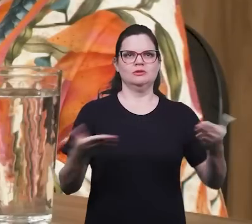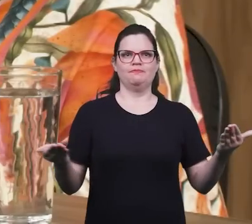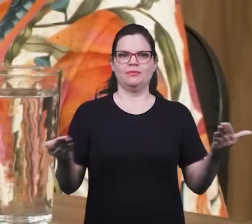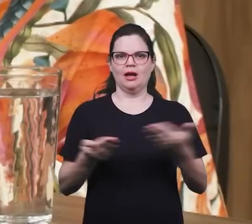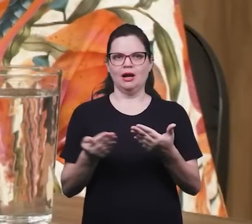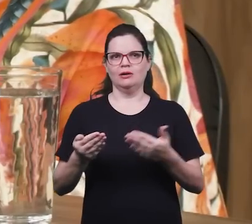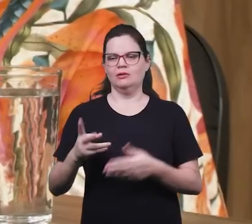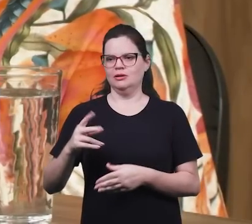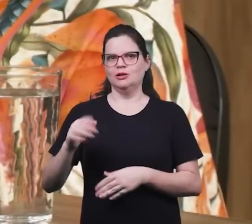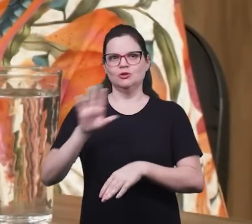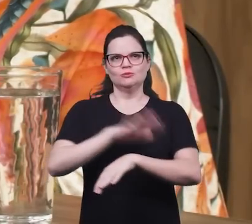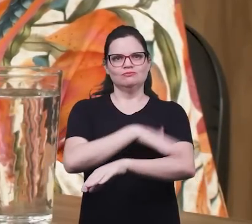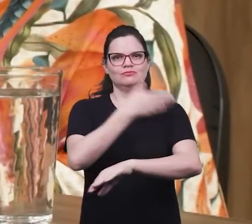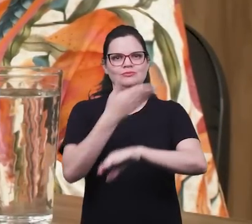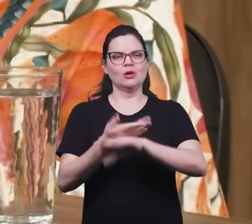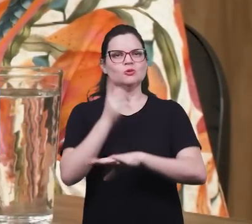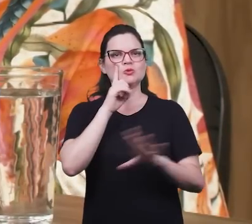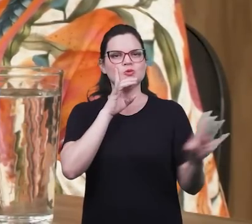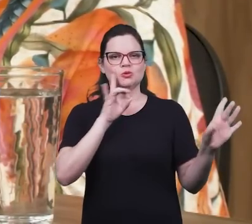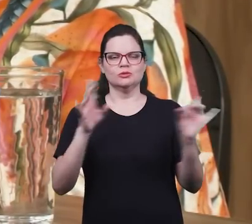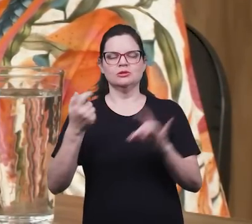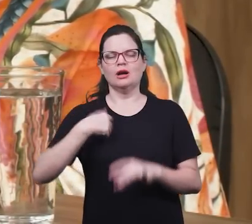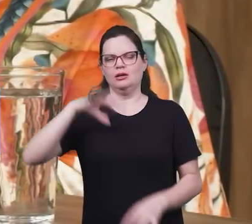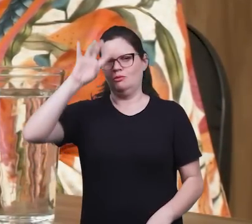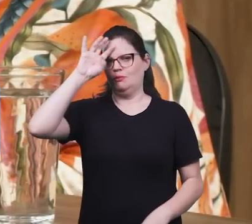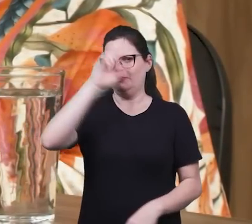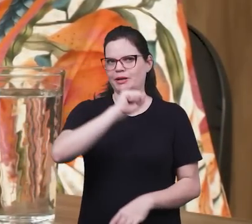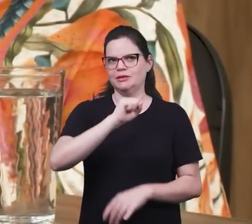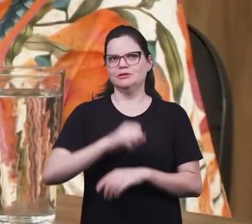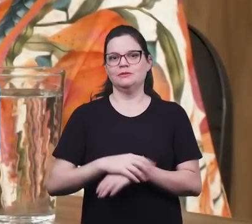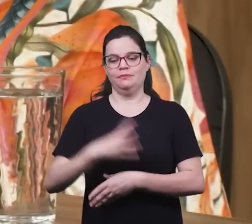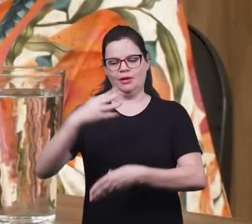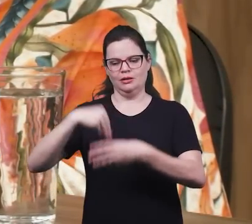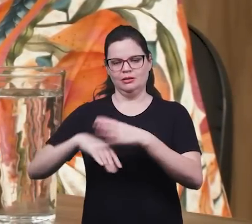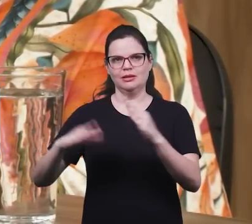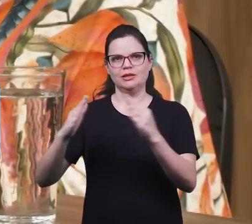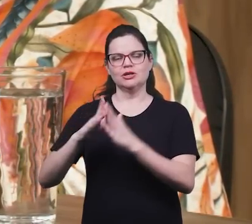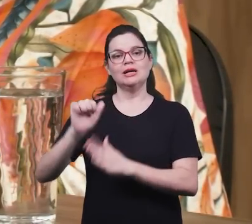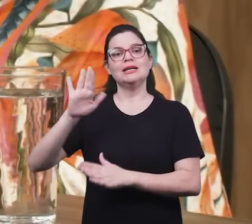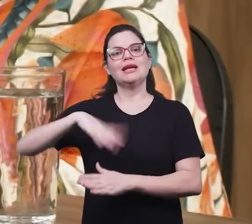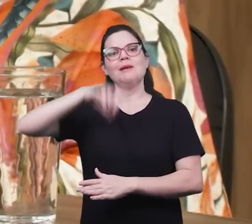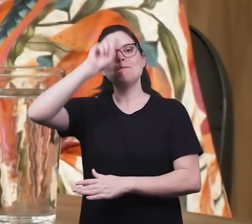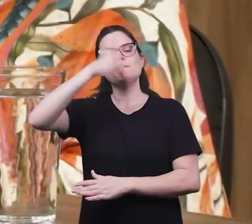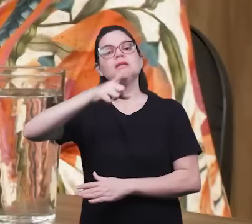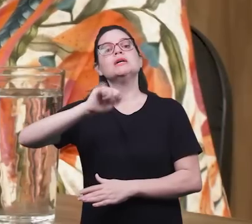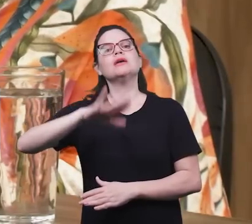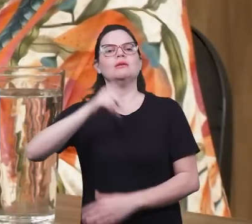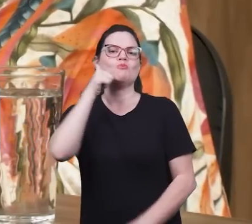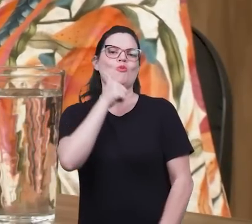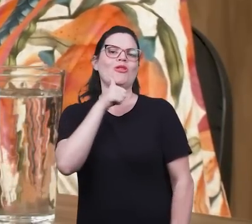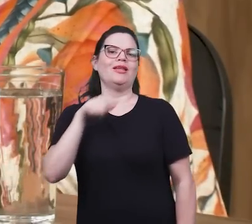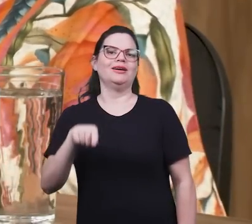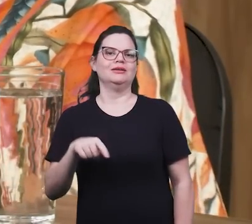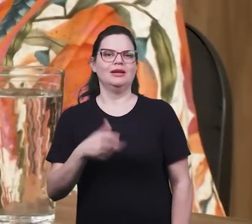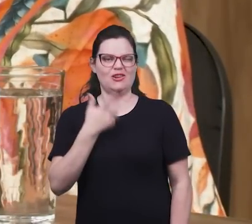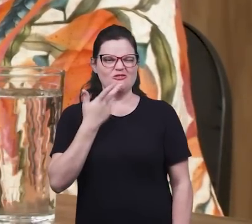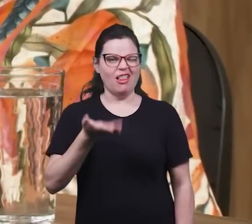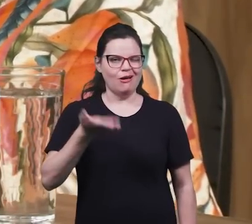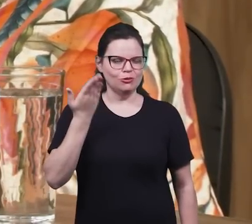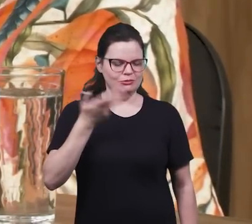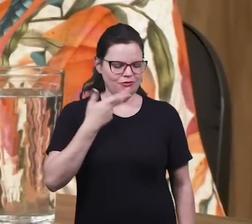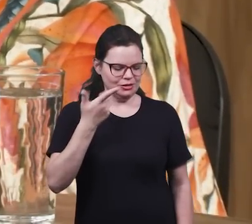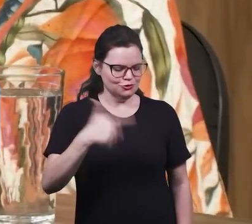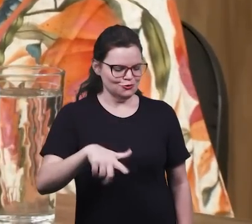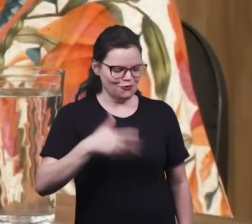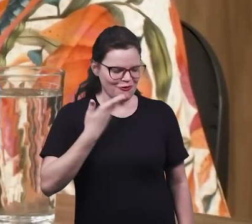tempo de conviver durante o dia. Então eu aprendi uma coisa, que realmente dentro de casa quem manda é a mulher. Não tem jeito. Fala mais alto, pastor.